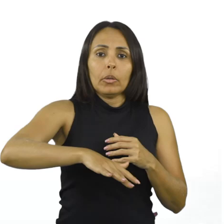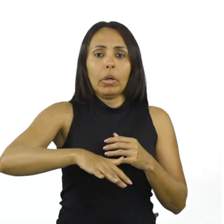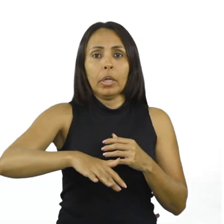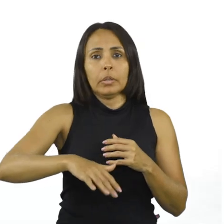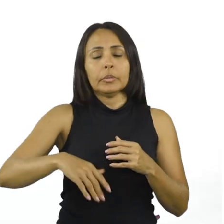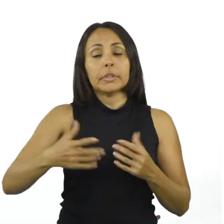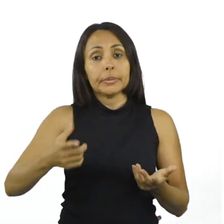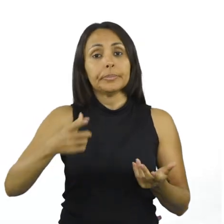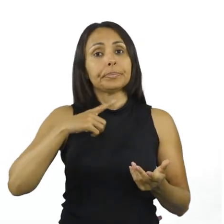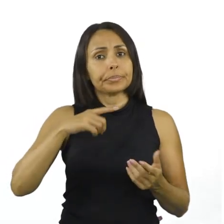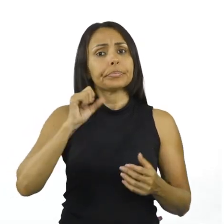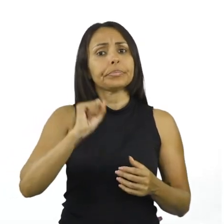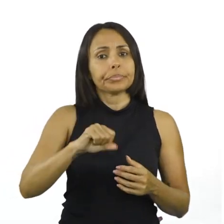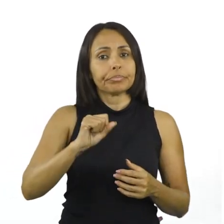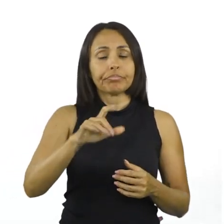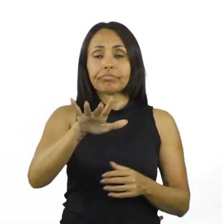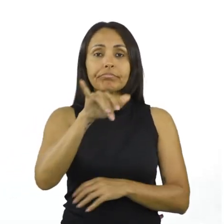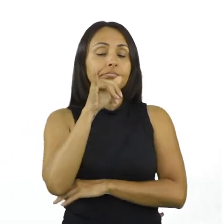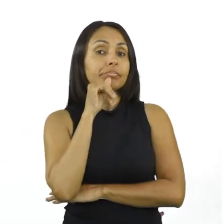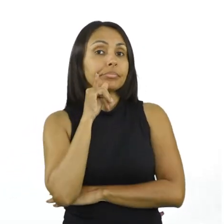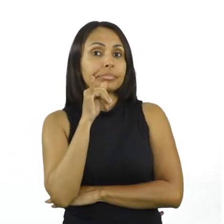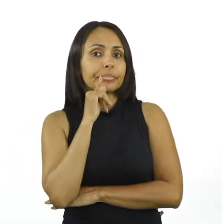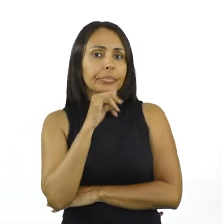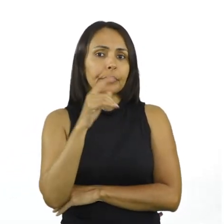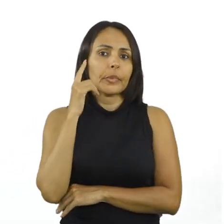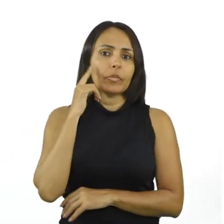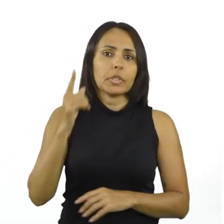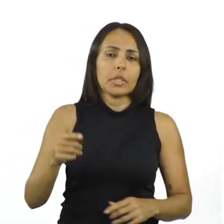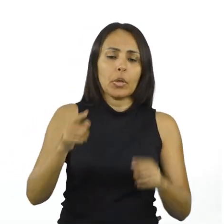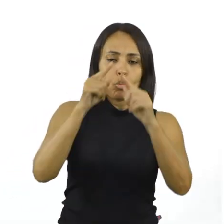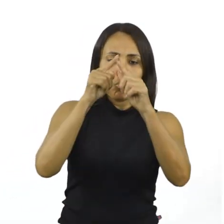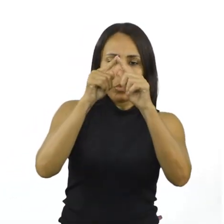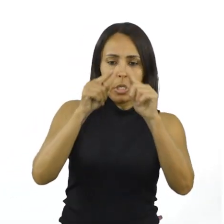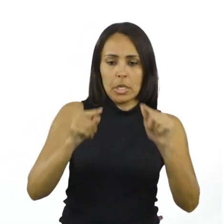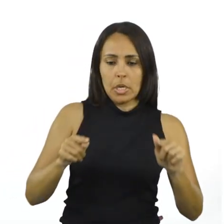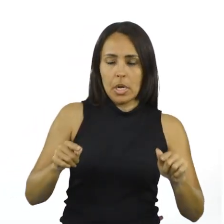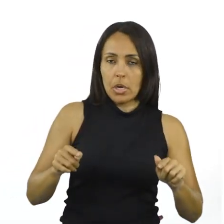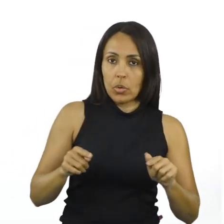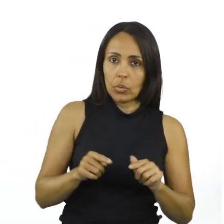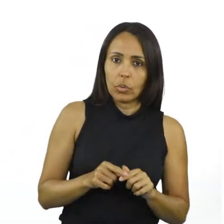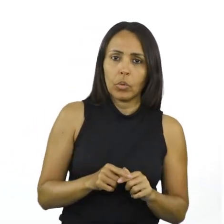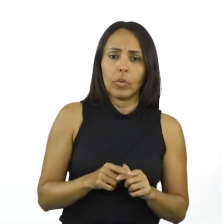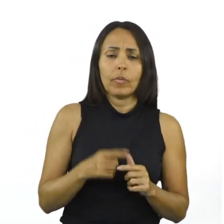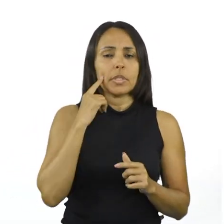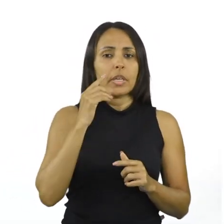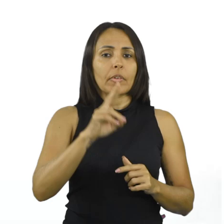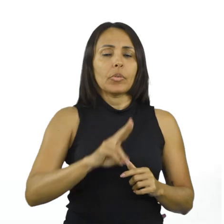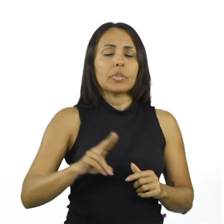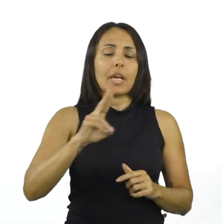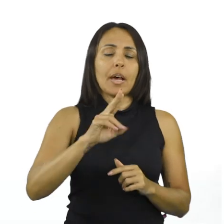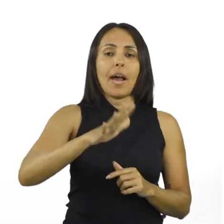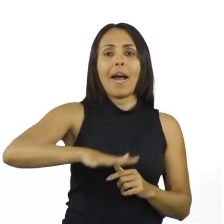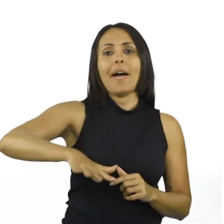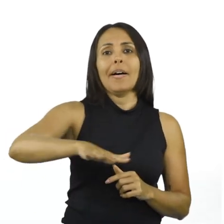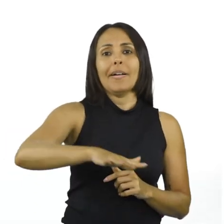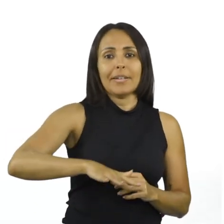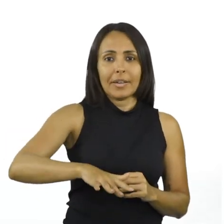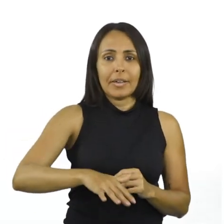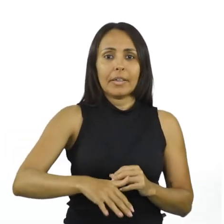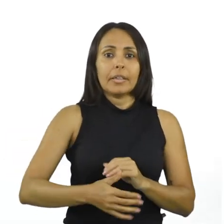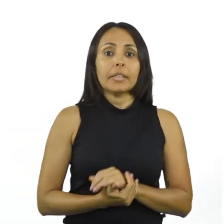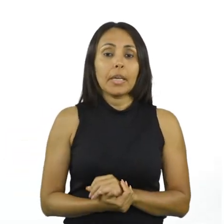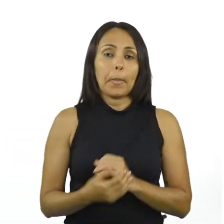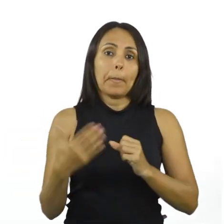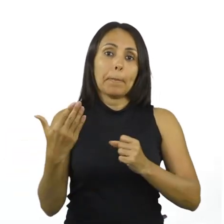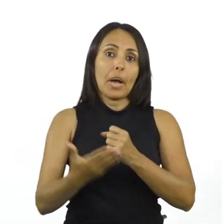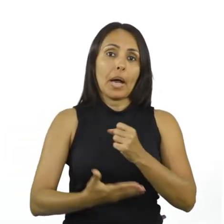tem aí, nessa situação, neste exemplo, você tem um triângulo, né? Aí você iria lá usar a área do triângulo, que